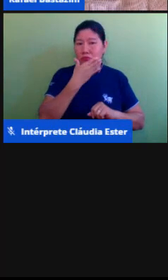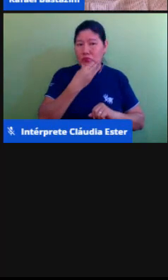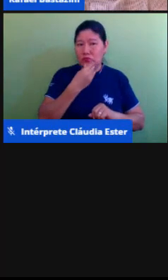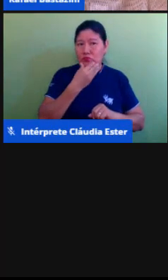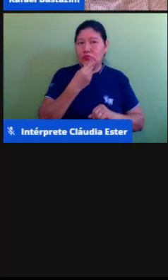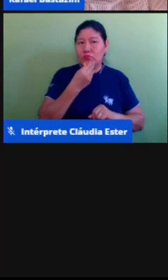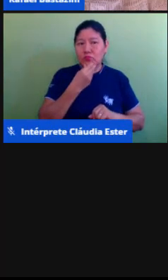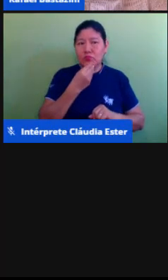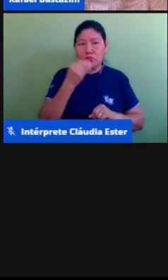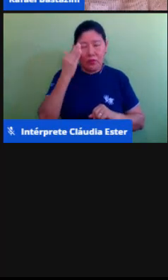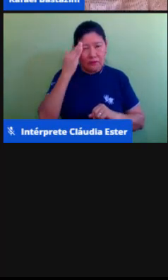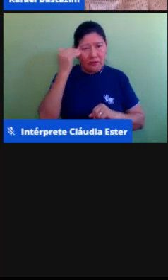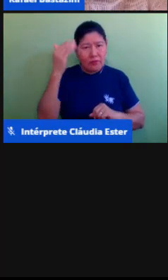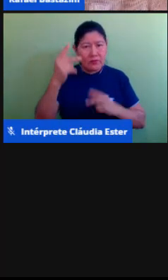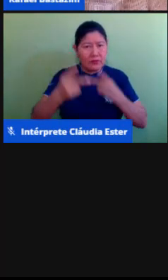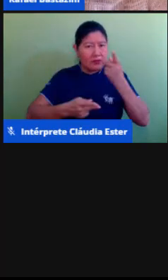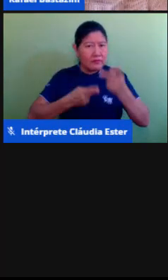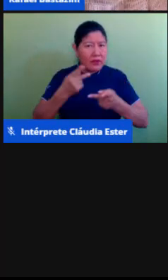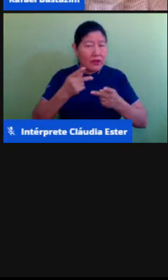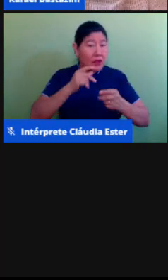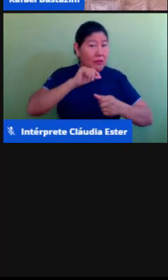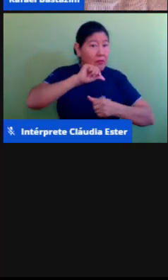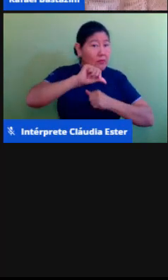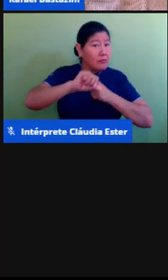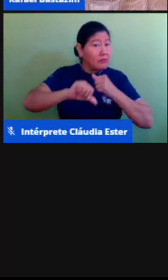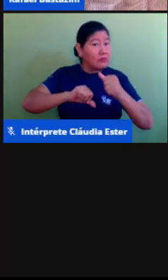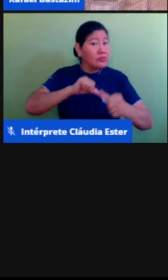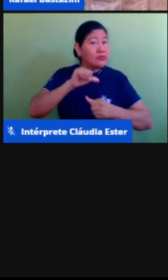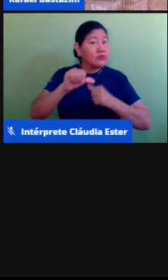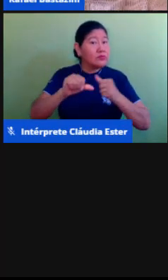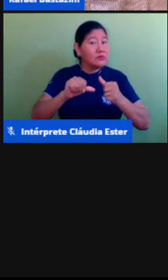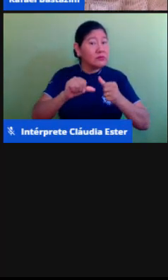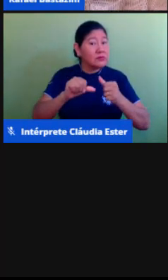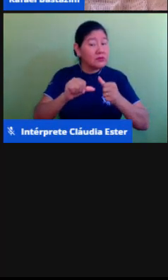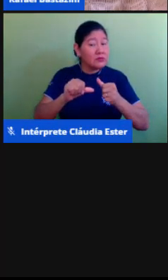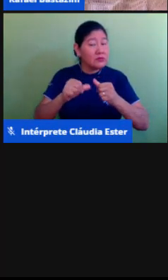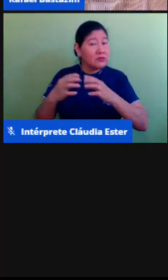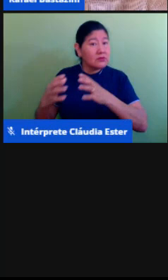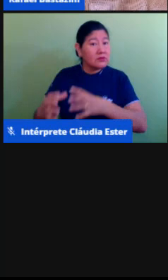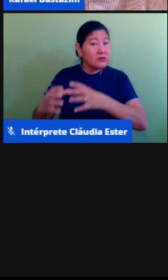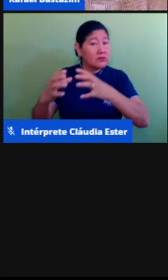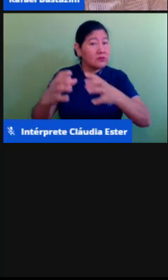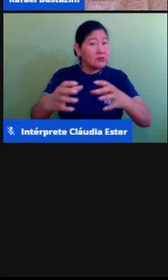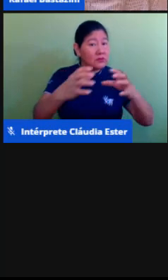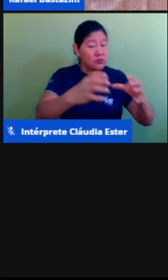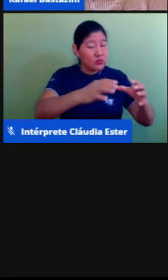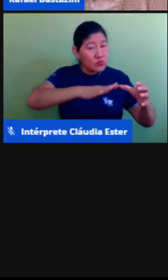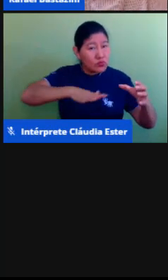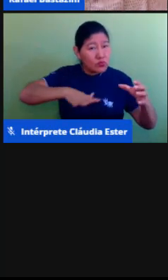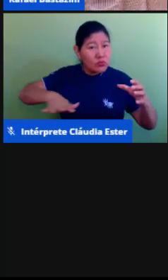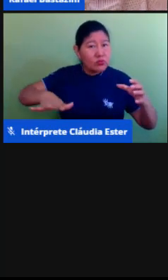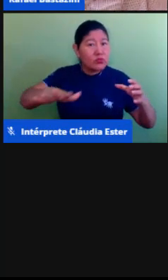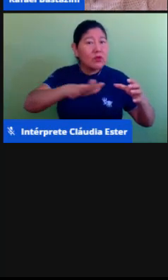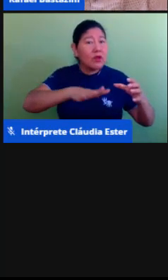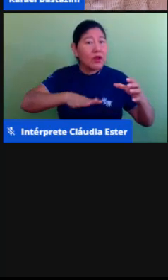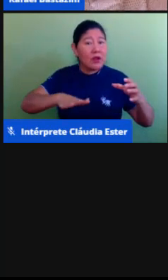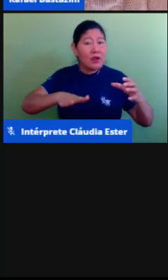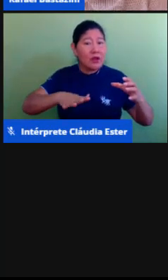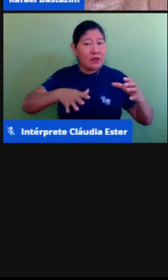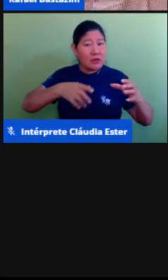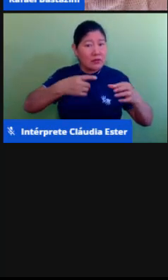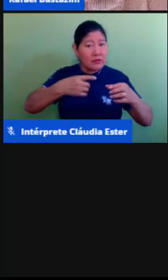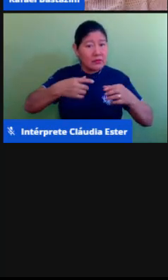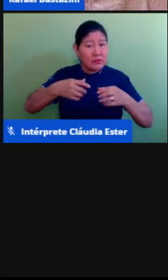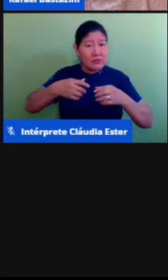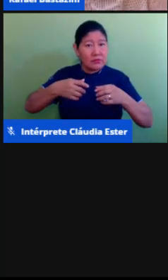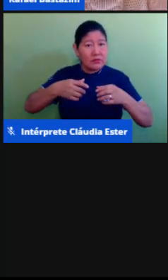interessante. A mudança da paisagem ou a mudança dessas formas espaciais no campo, ela ganha ou